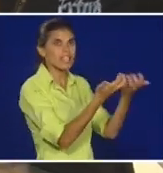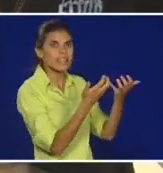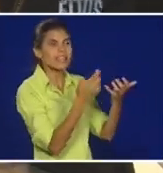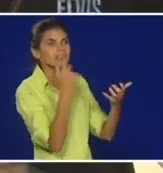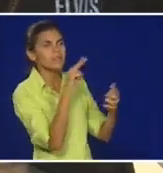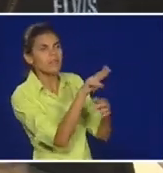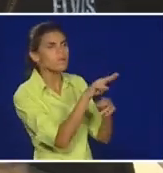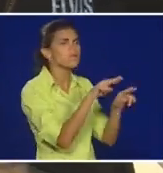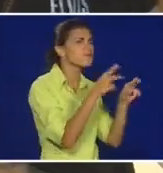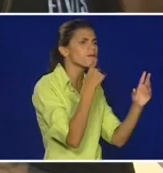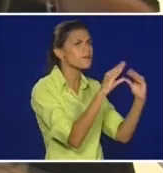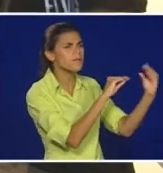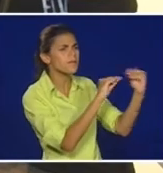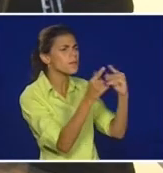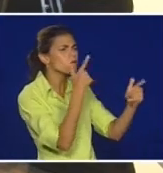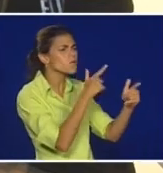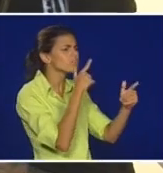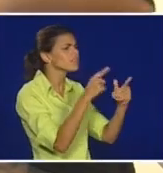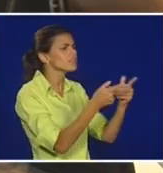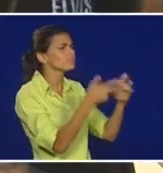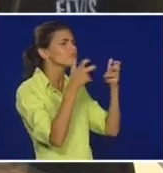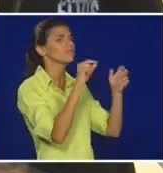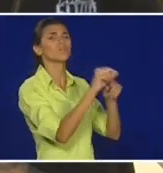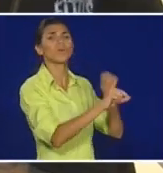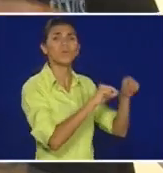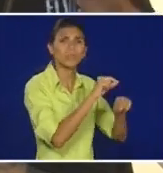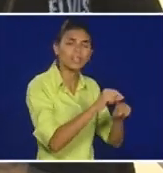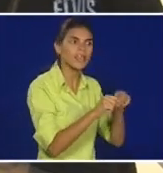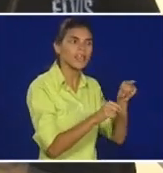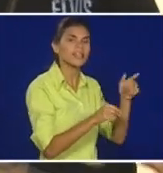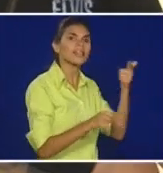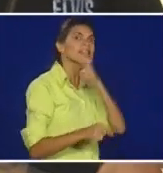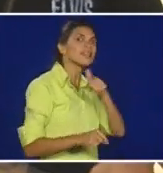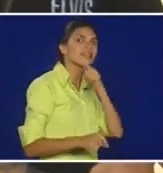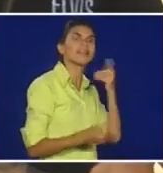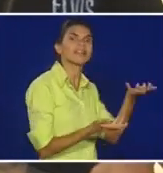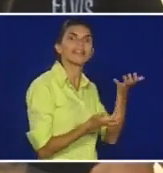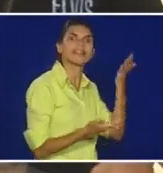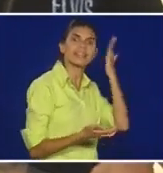isso, e ter rico, todos,